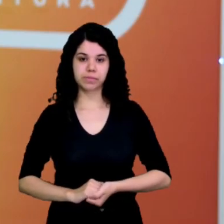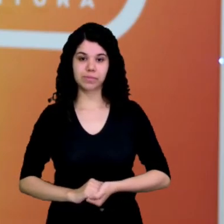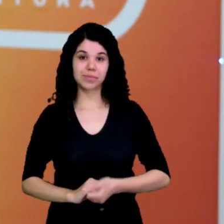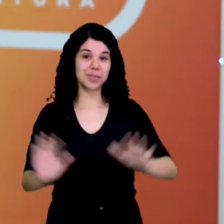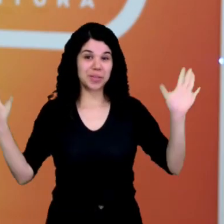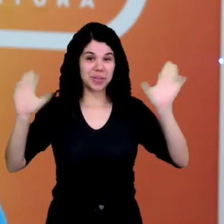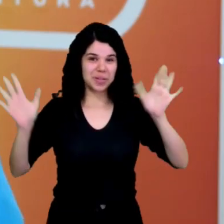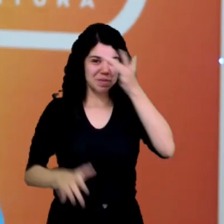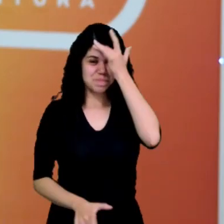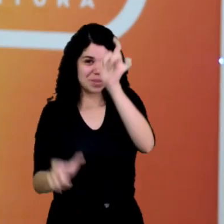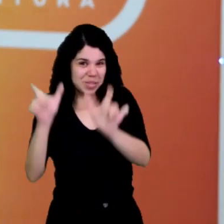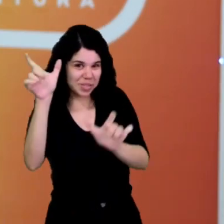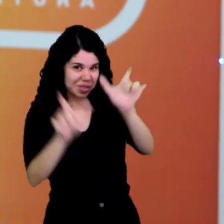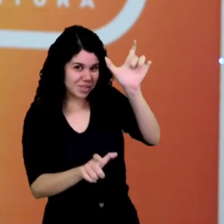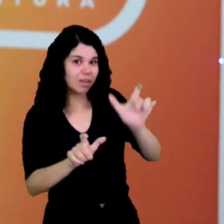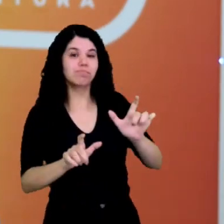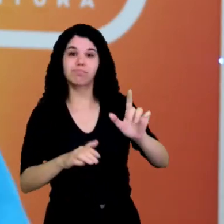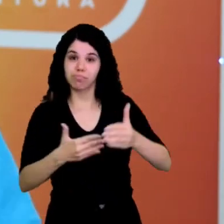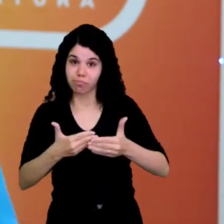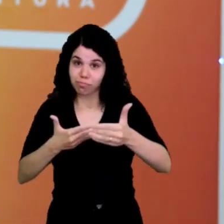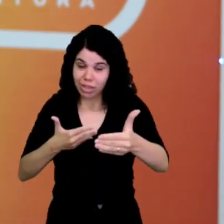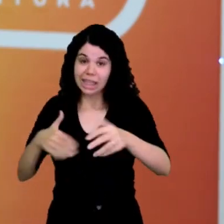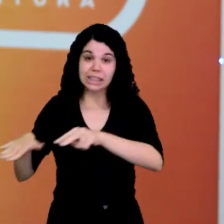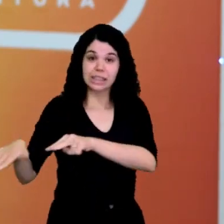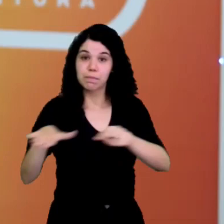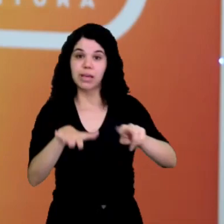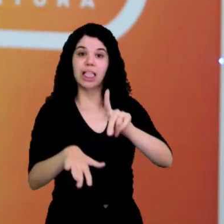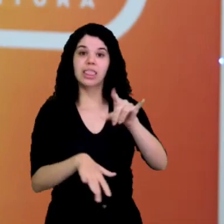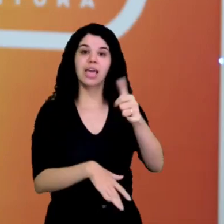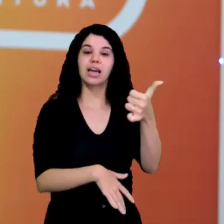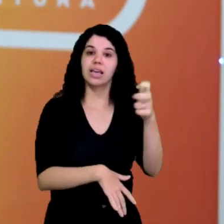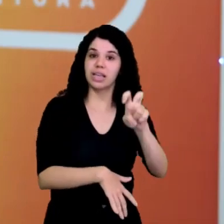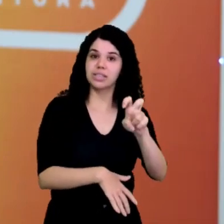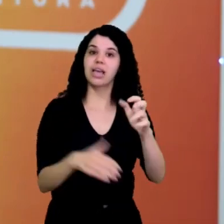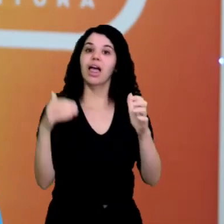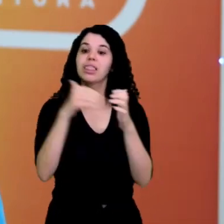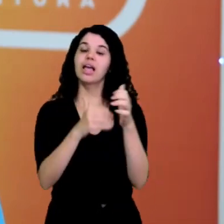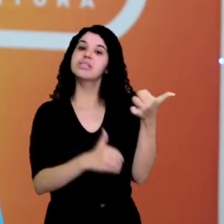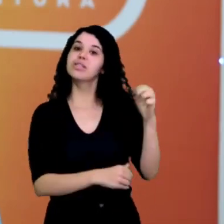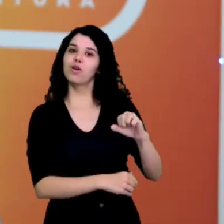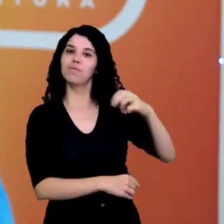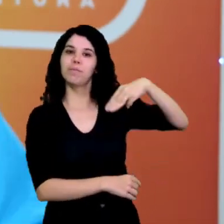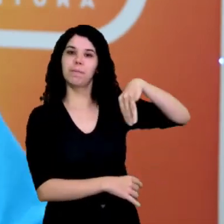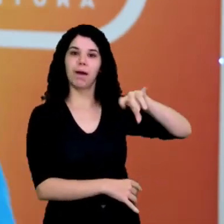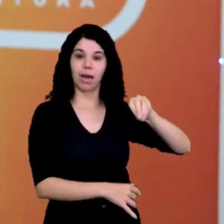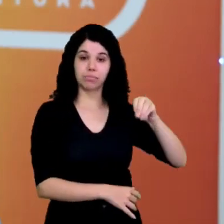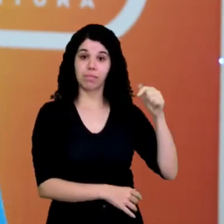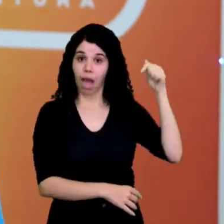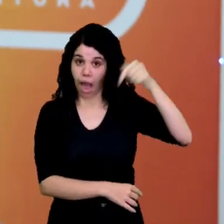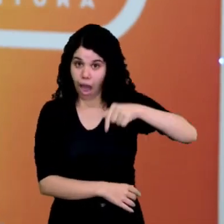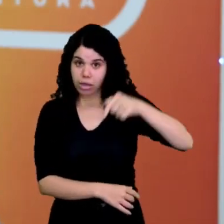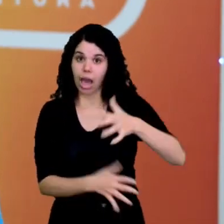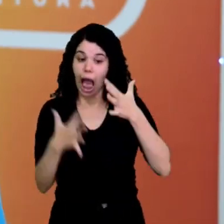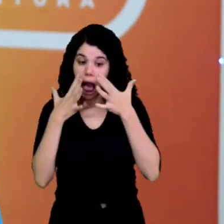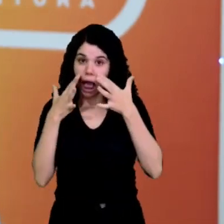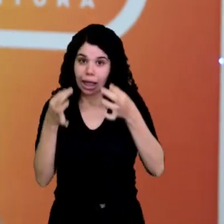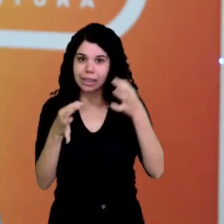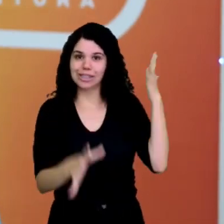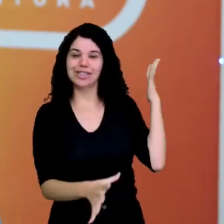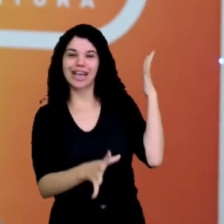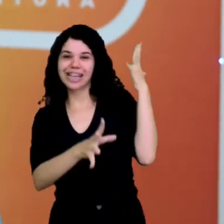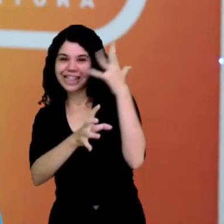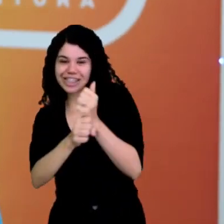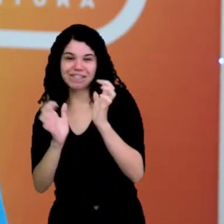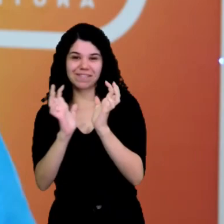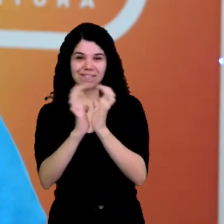Oi, pessoal! Na próxima semana, do dia 15 a 19 de maio, aqui no Fique Ligado,